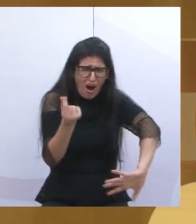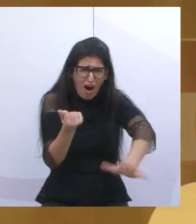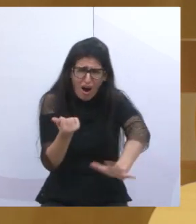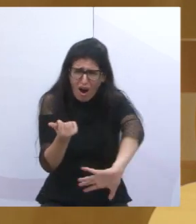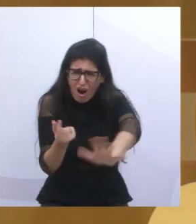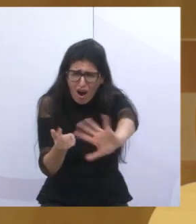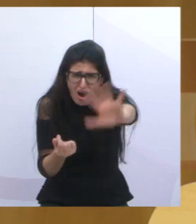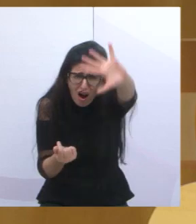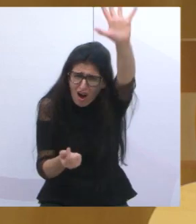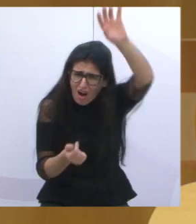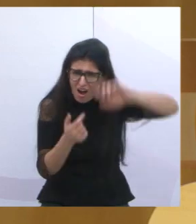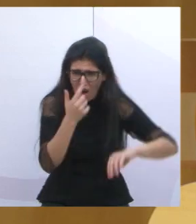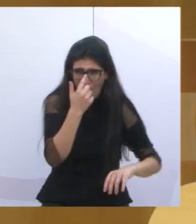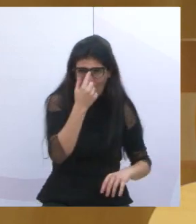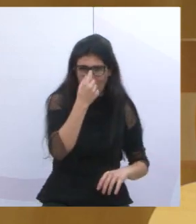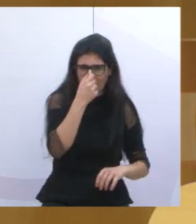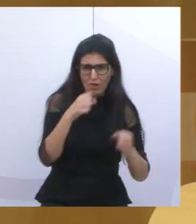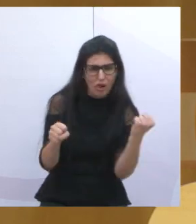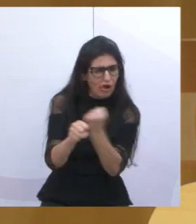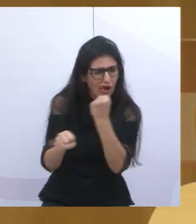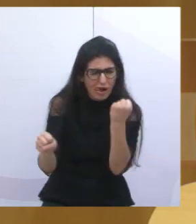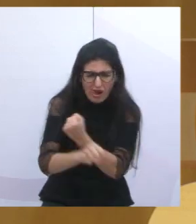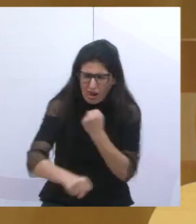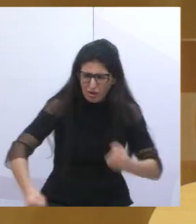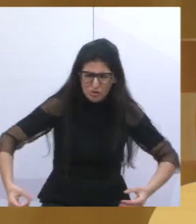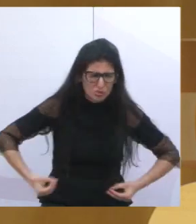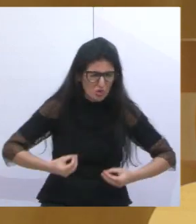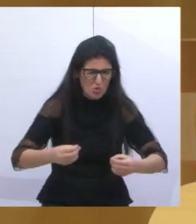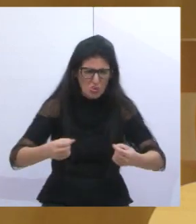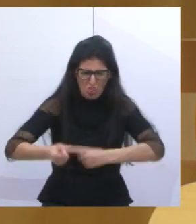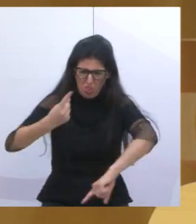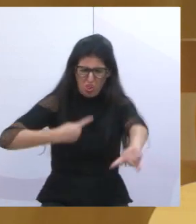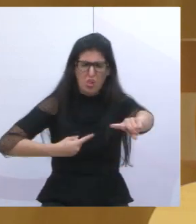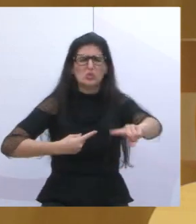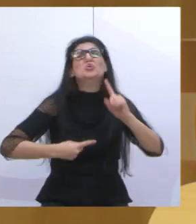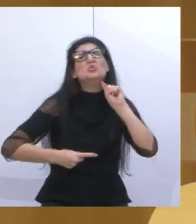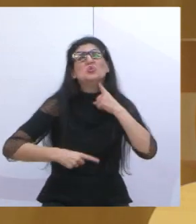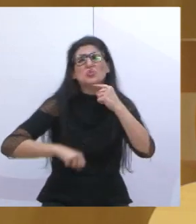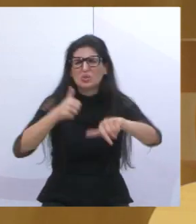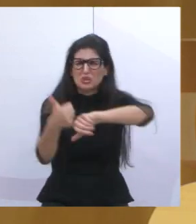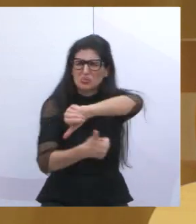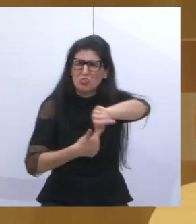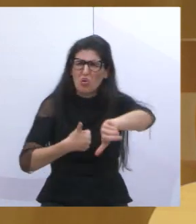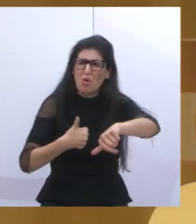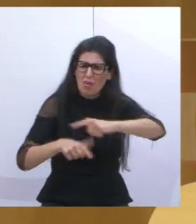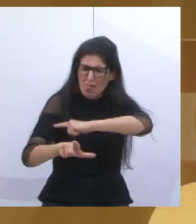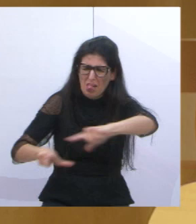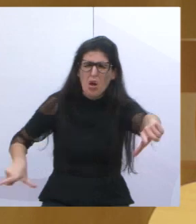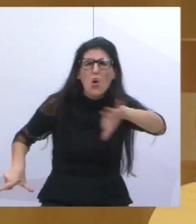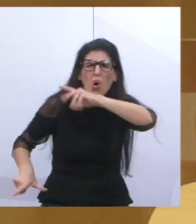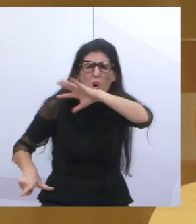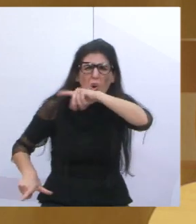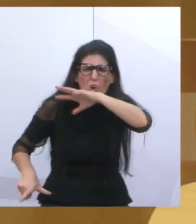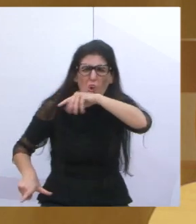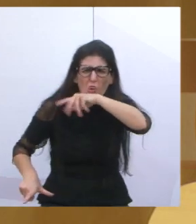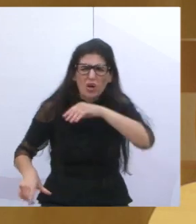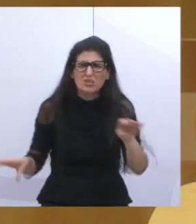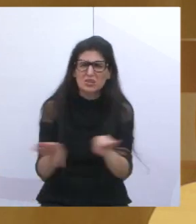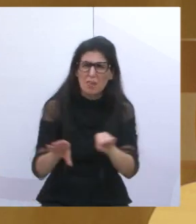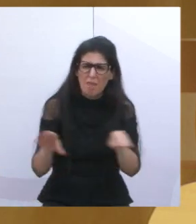Foi entregue a conclusão de obra, tudo mal feita, rede de esgoto, até boca de lobo, fake news tem na